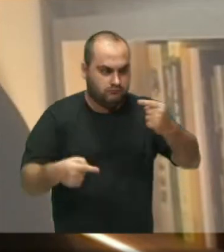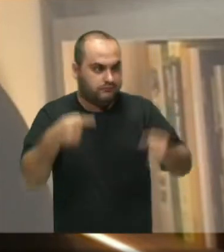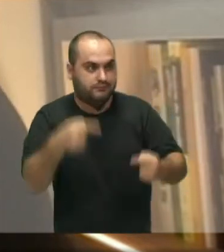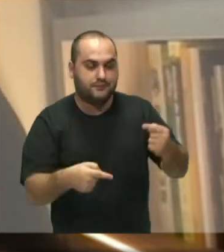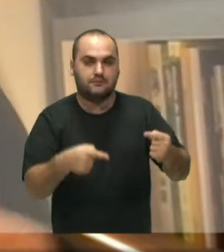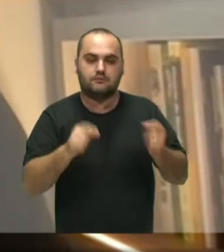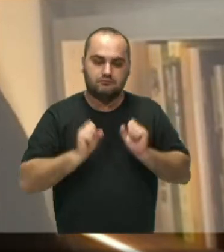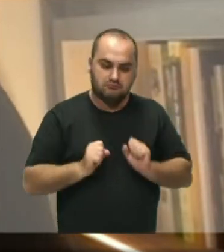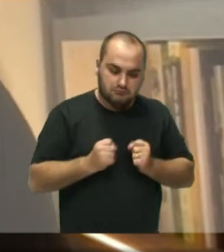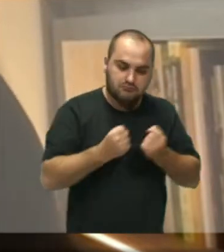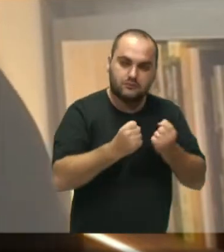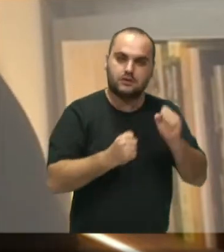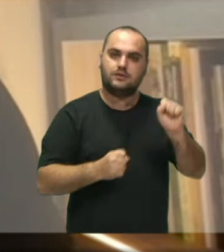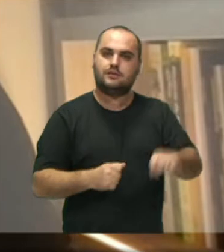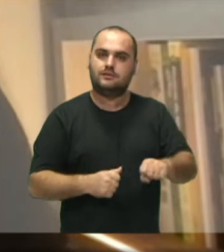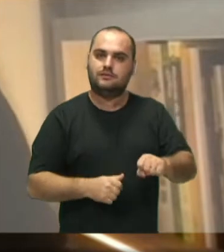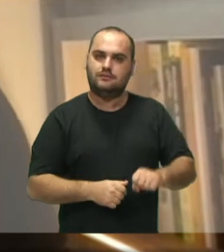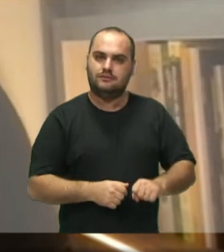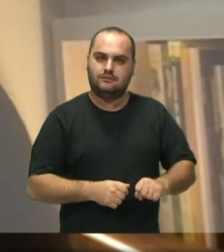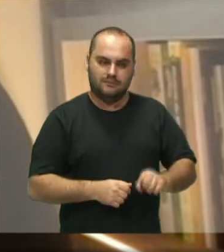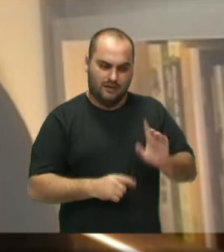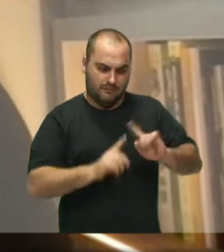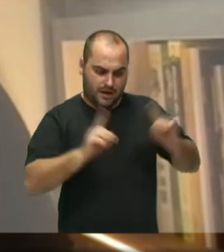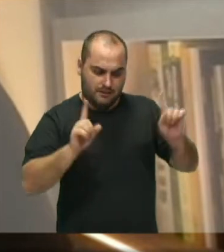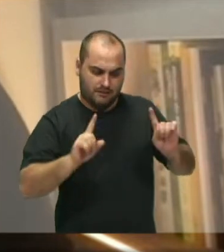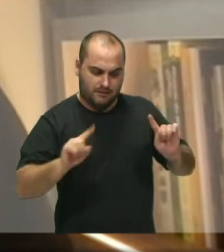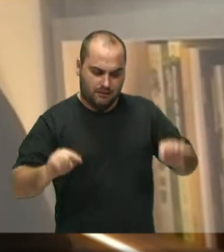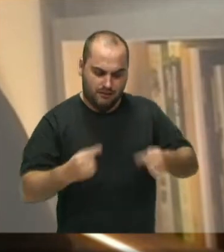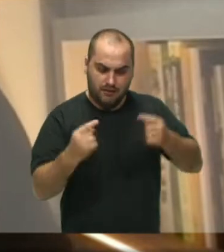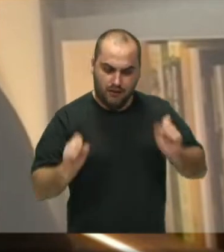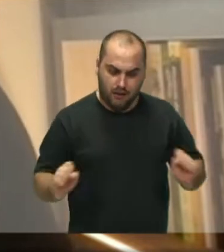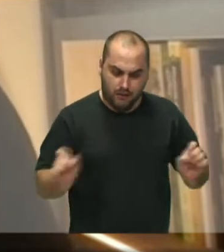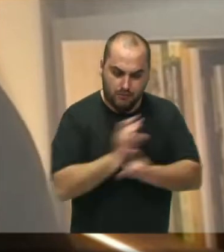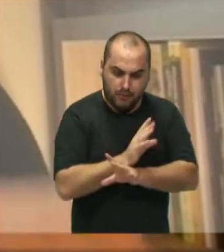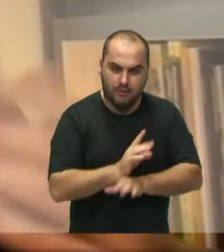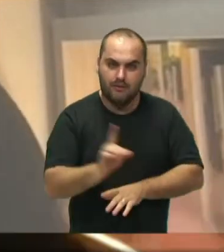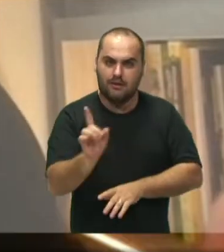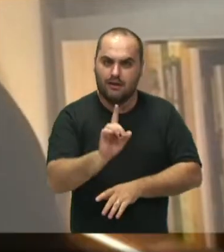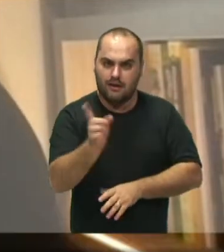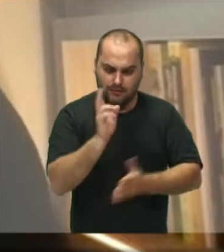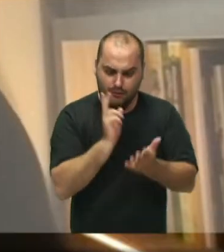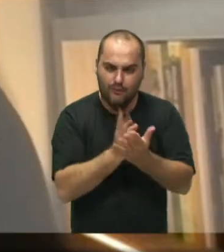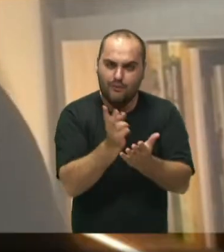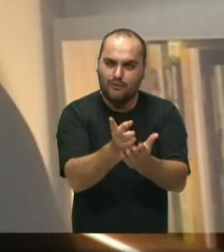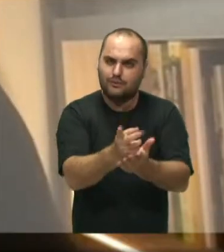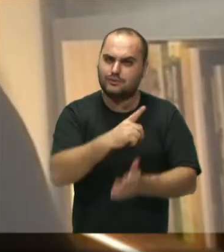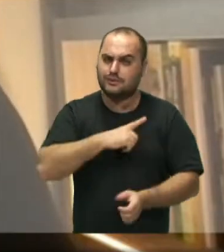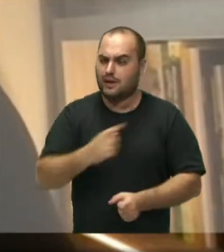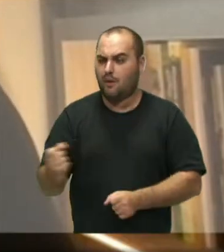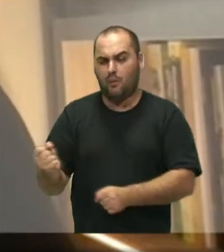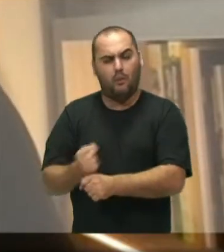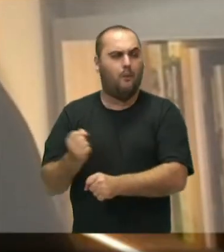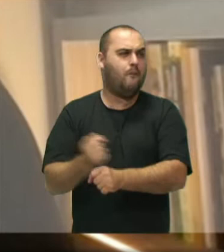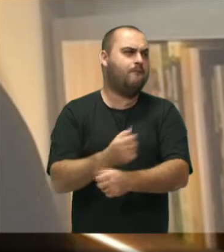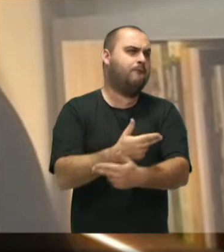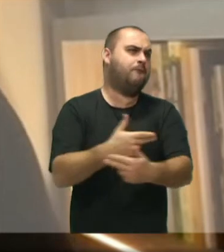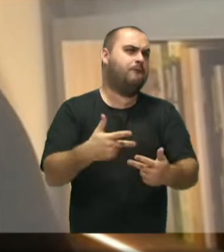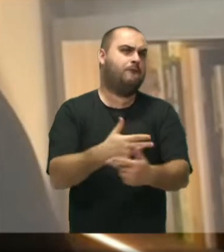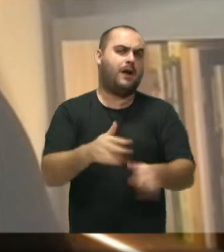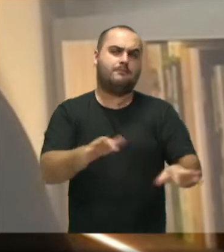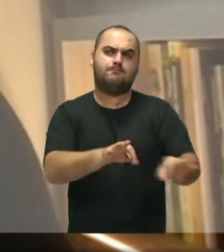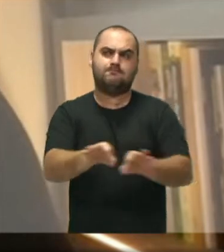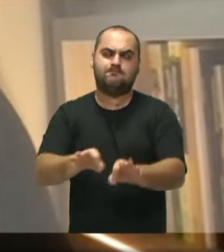desafios mas e aqui os Não terminaram com a gestão Eles continuam tem muitas obras programadas tem muitos programas